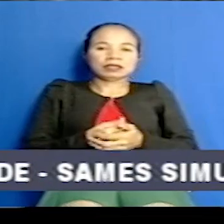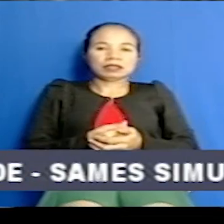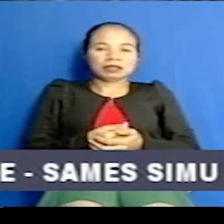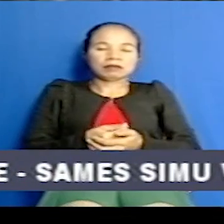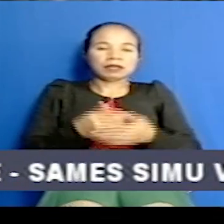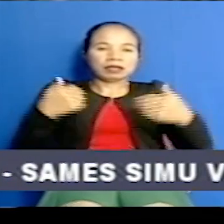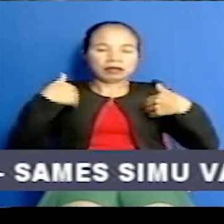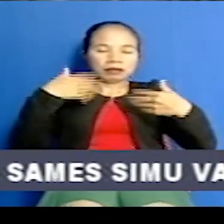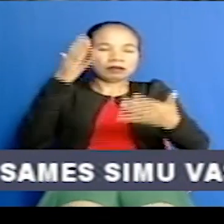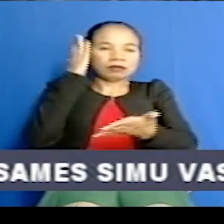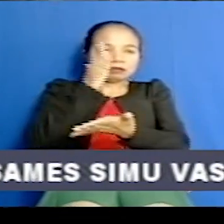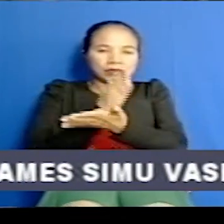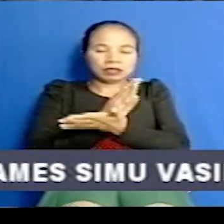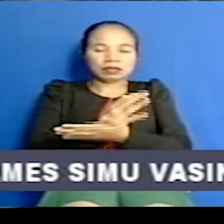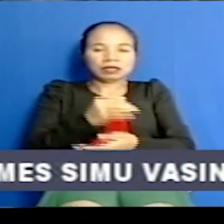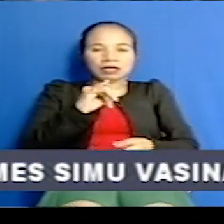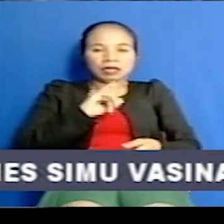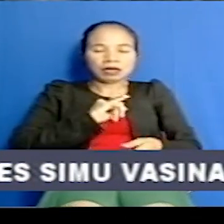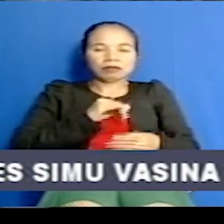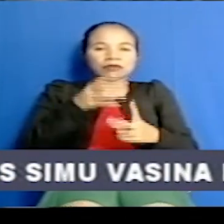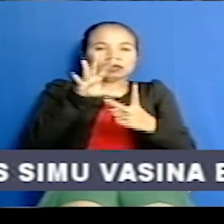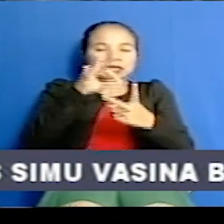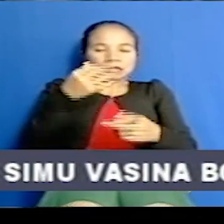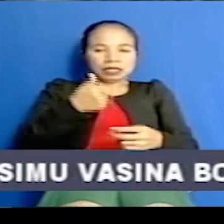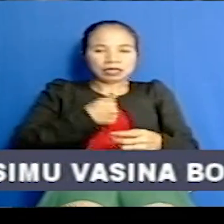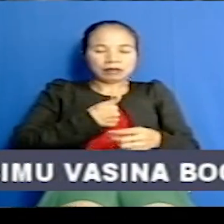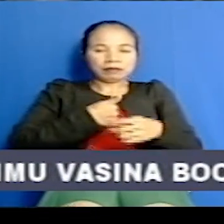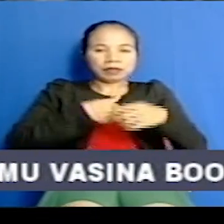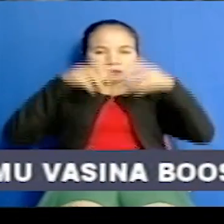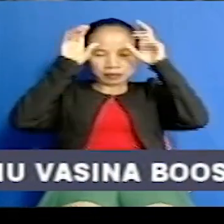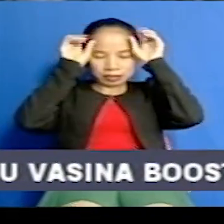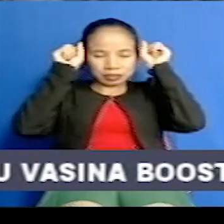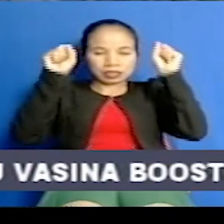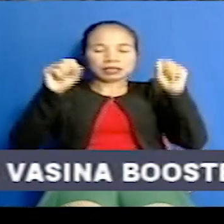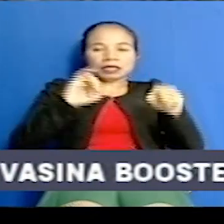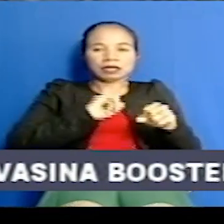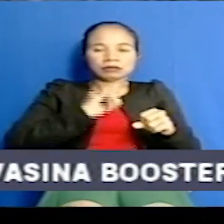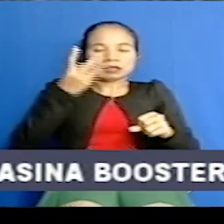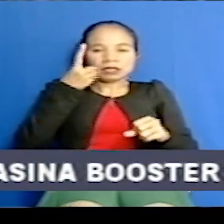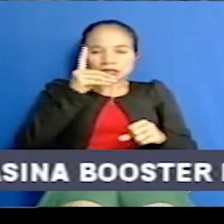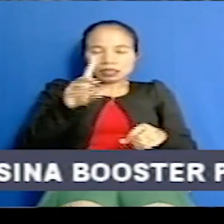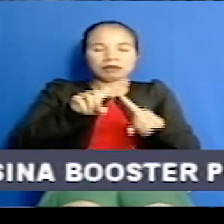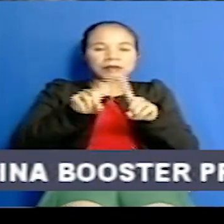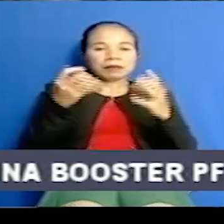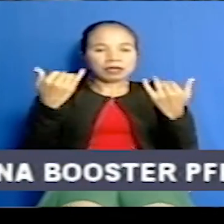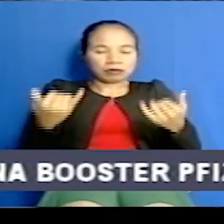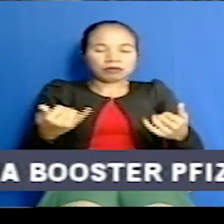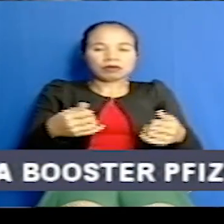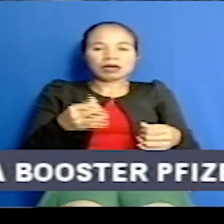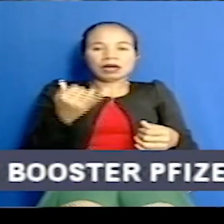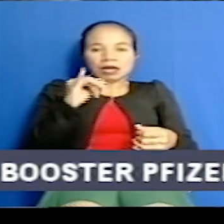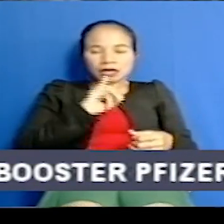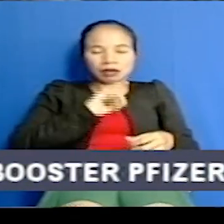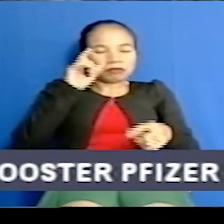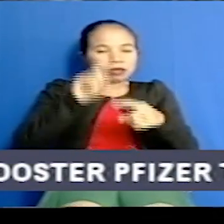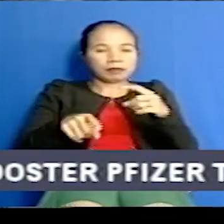combate. Te hao, candidata amba presidente, hao se declara em Hainaru duni. Mas até agora, hao dia, hao labele dia, kata hao tu